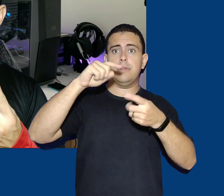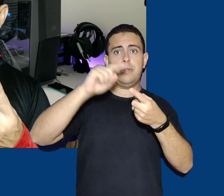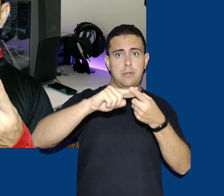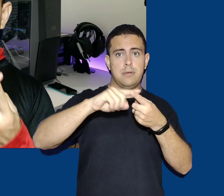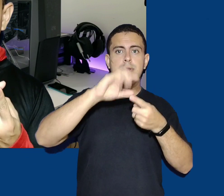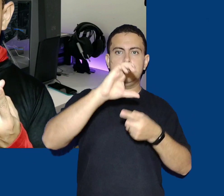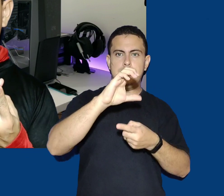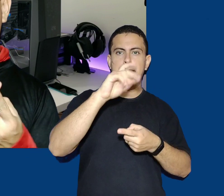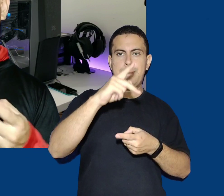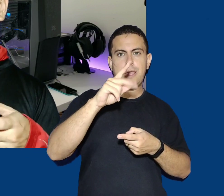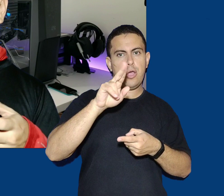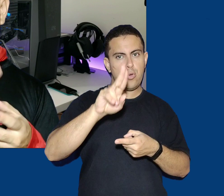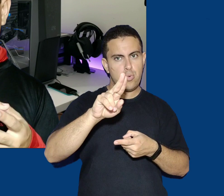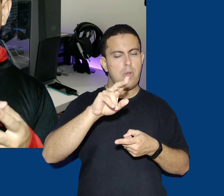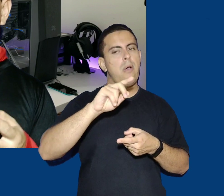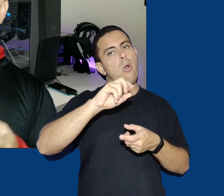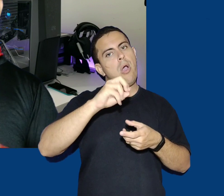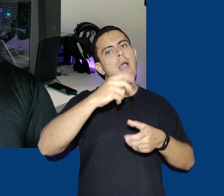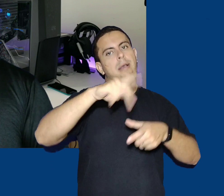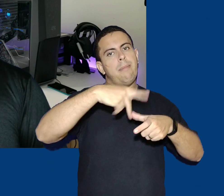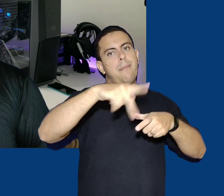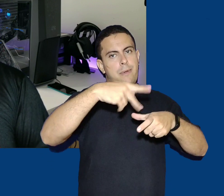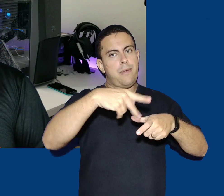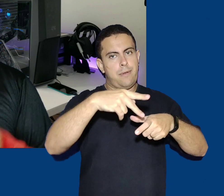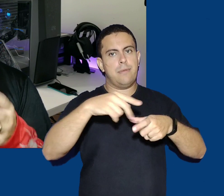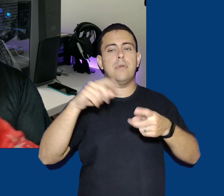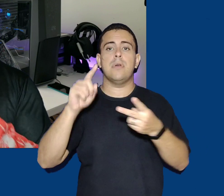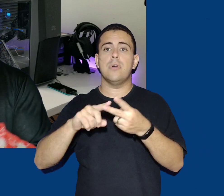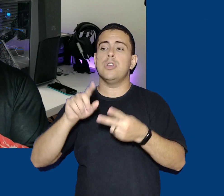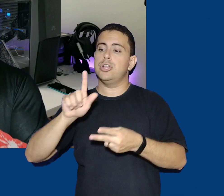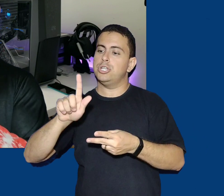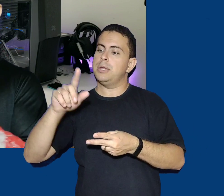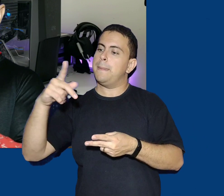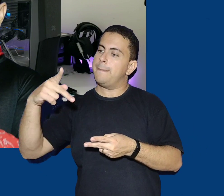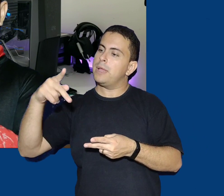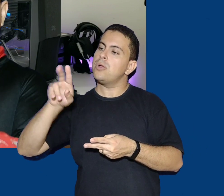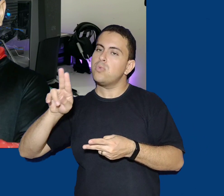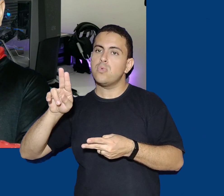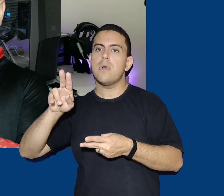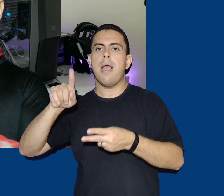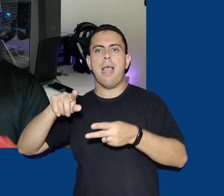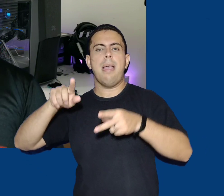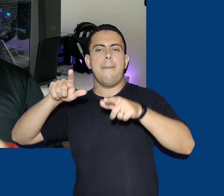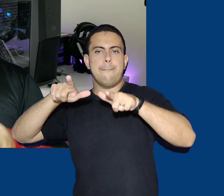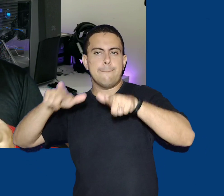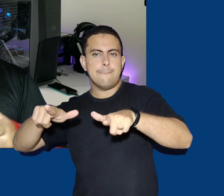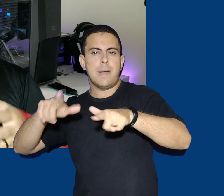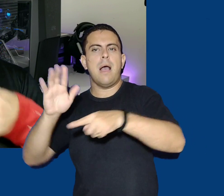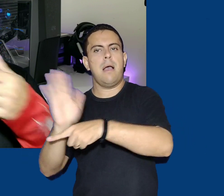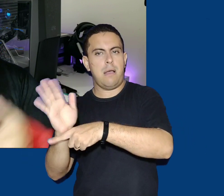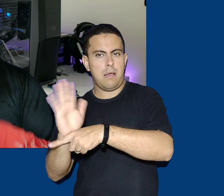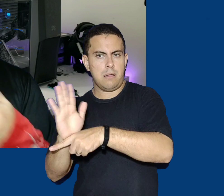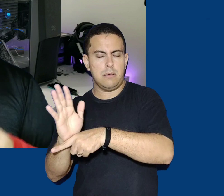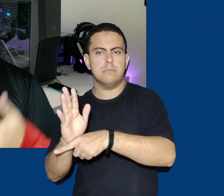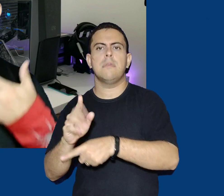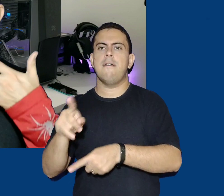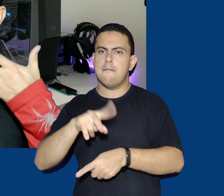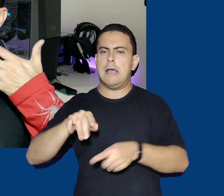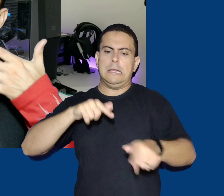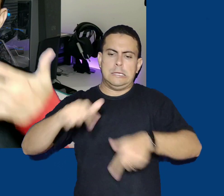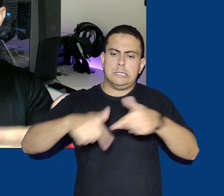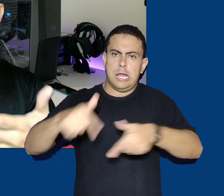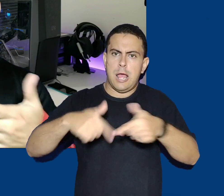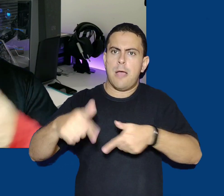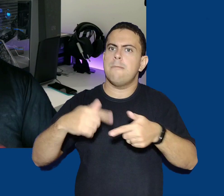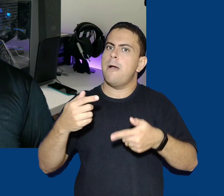tem a CPU, que é o processador, a GPU, que é a placa gráfica, ou seja, a placa de vídeo, e eles vão tudo trabalhar